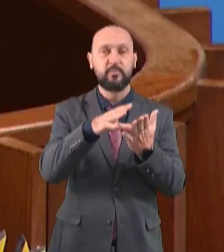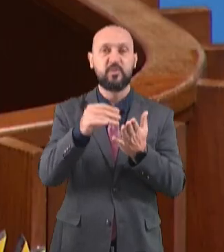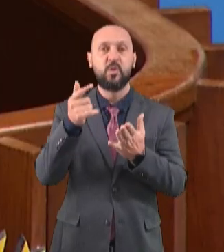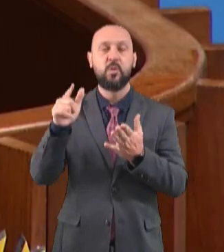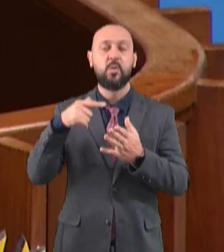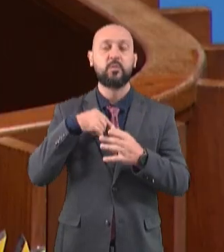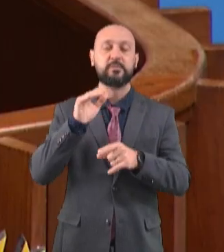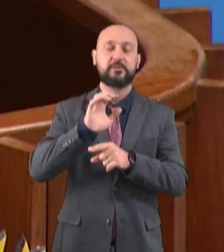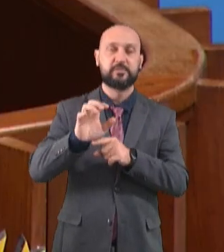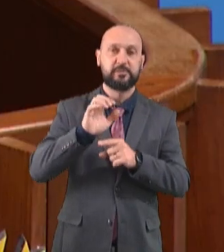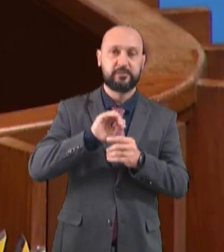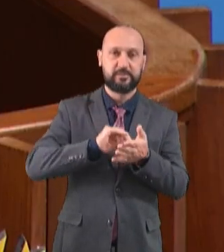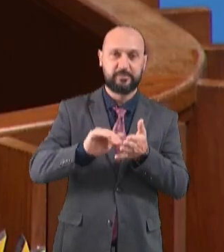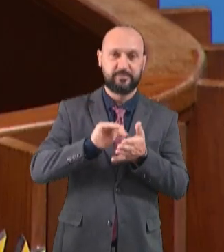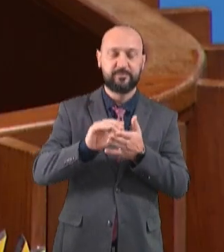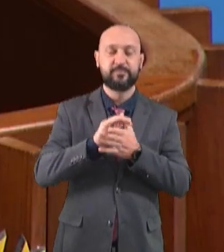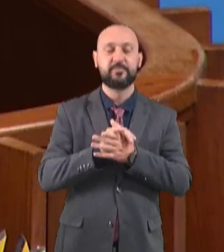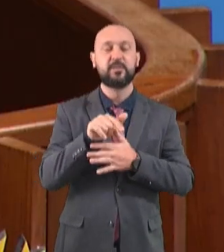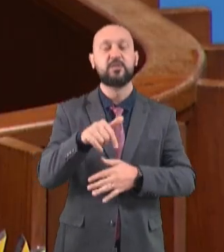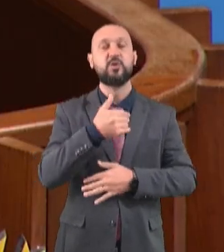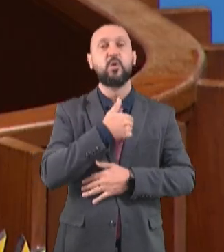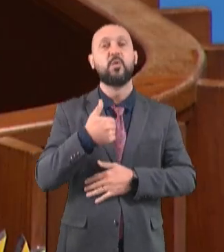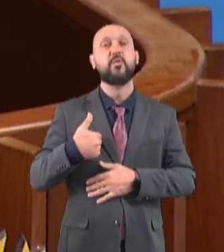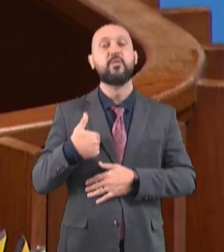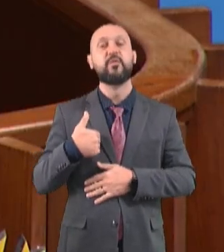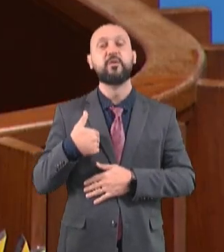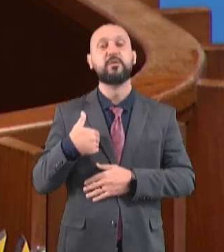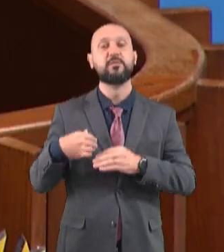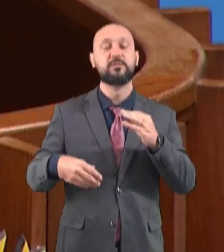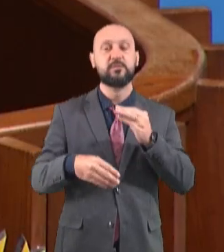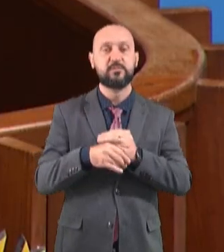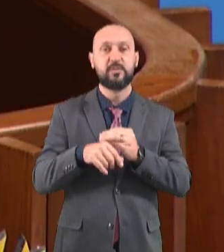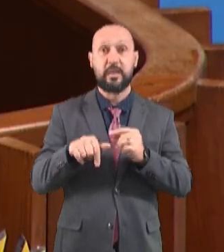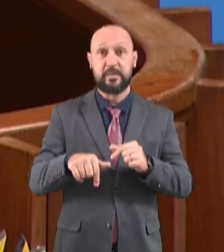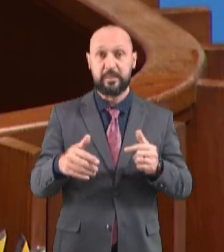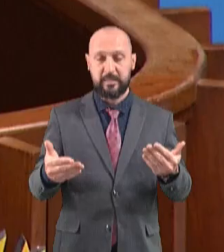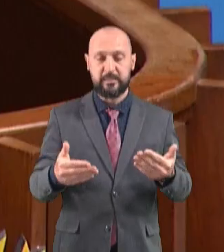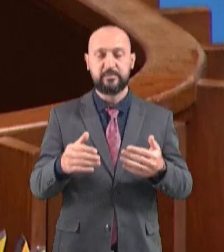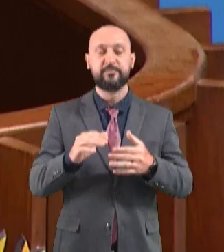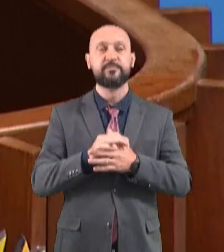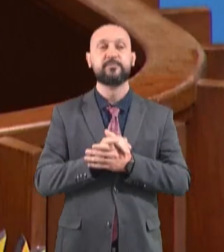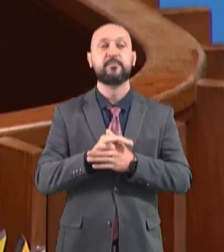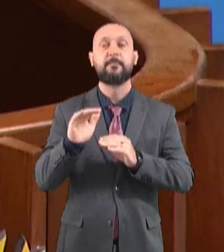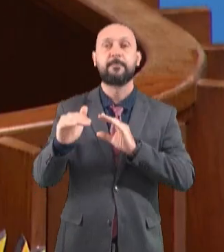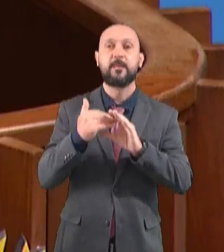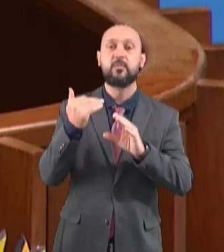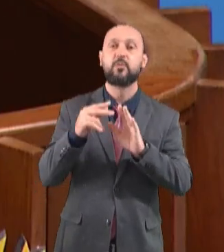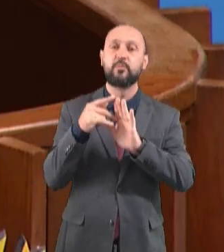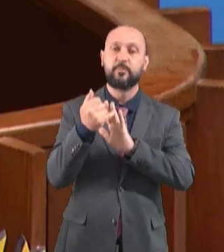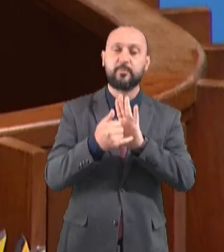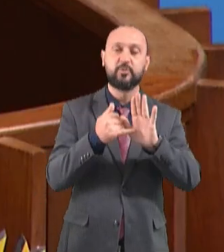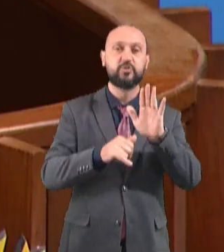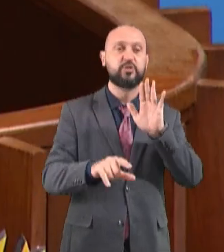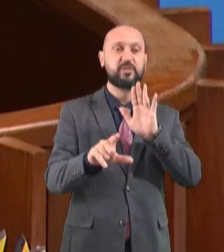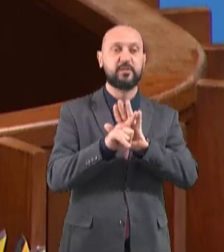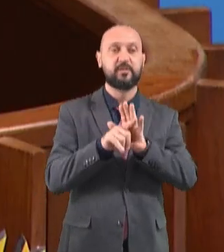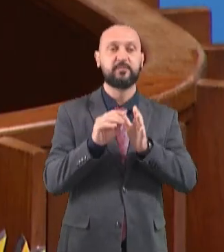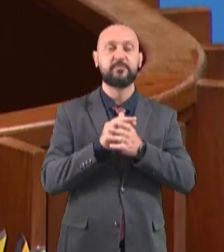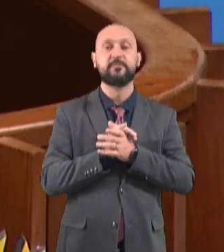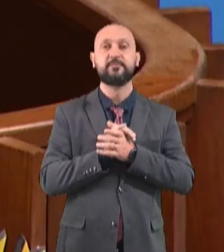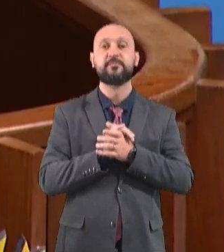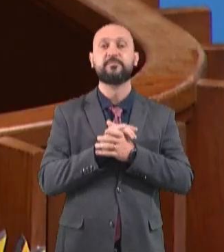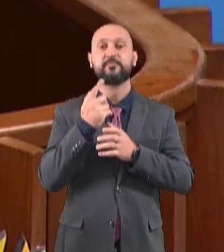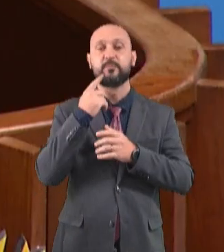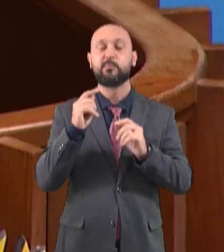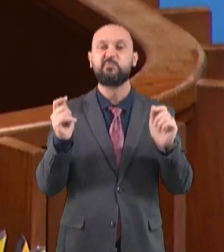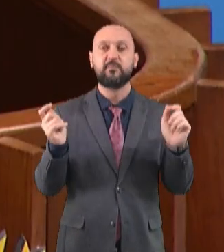outras secretarias de Estado, esse governador prestigia essa casa ao enviar um projeto de lei